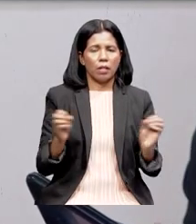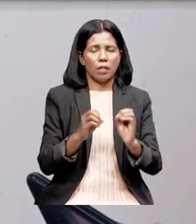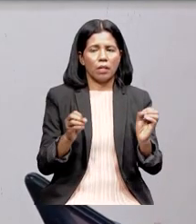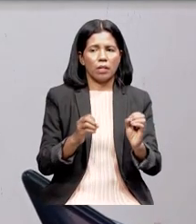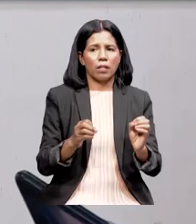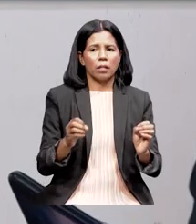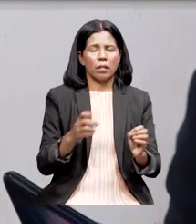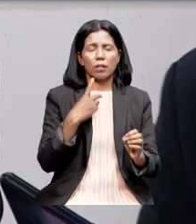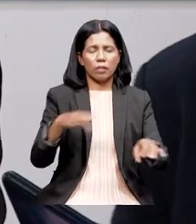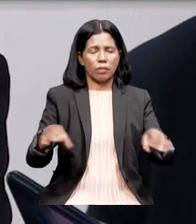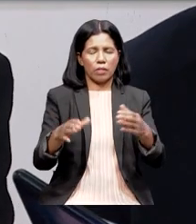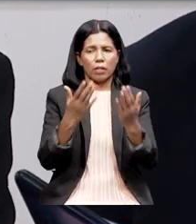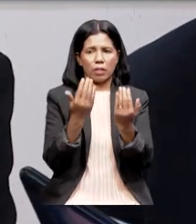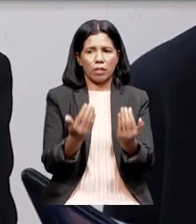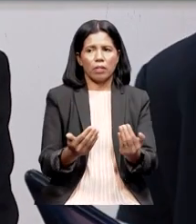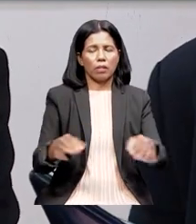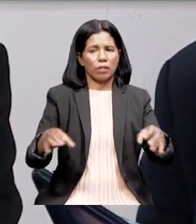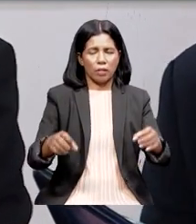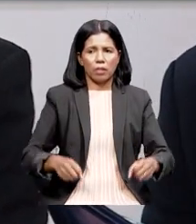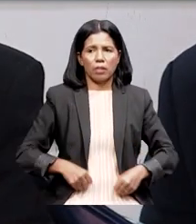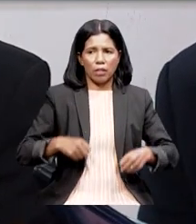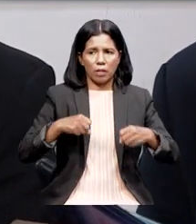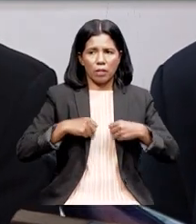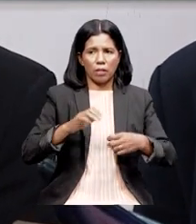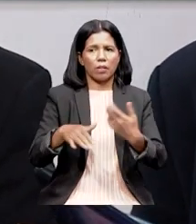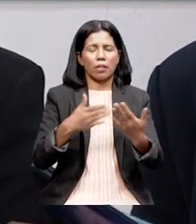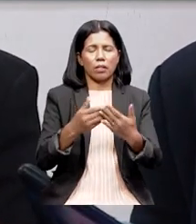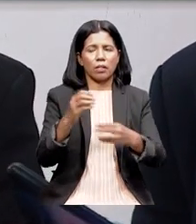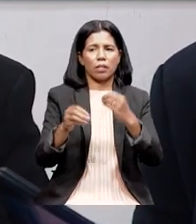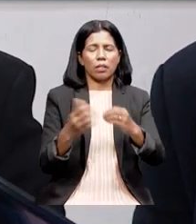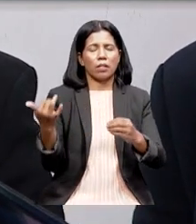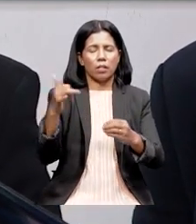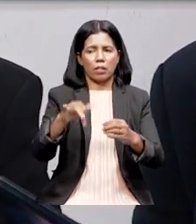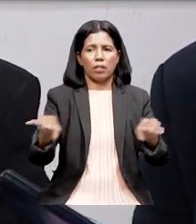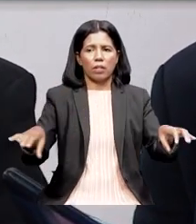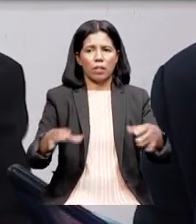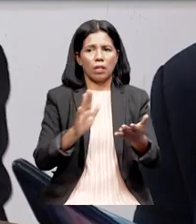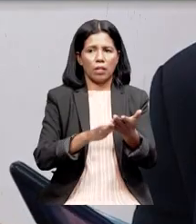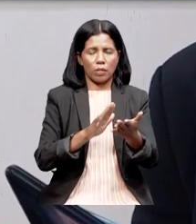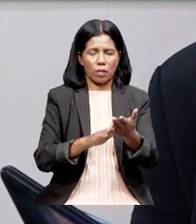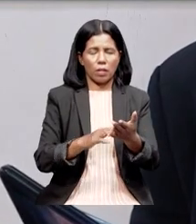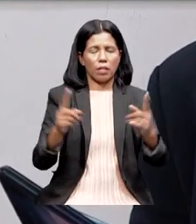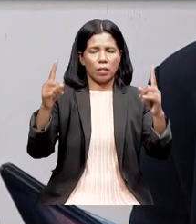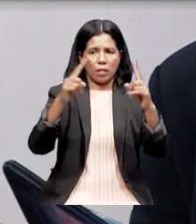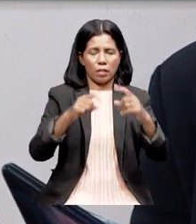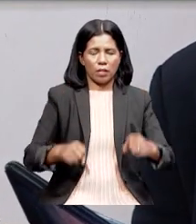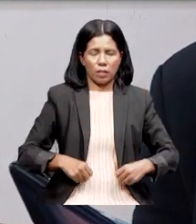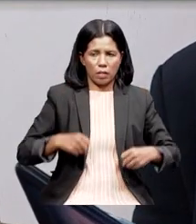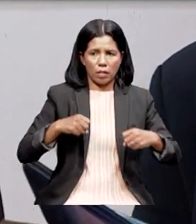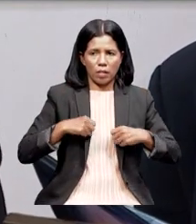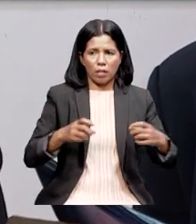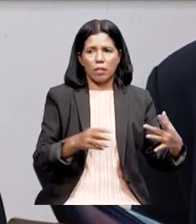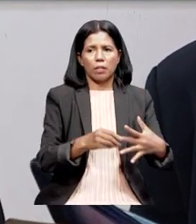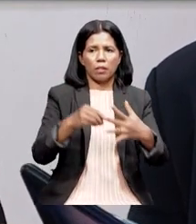La OSBE profissional da saúde, significa que se é a escola e a